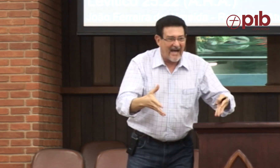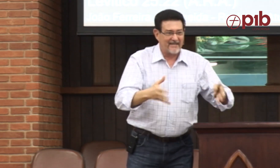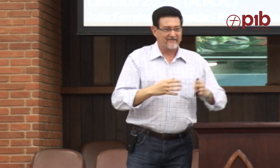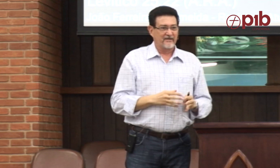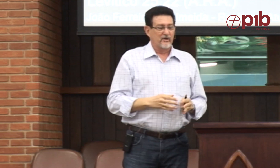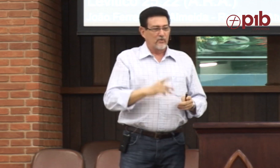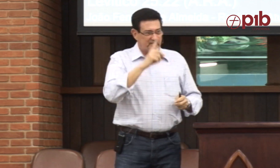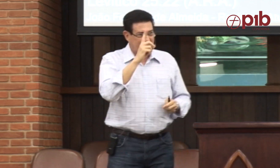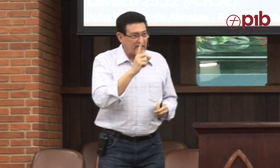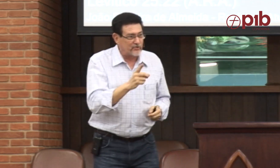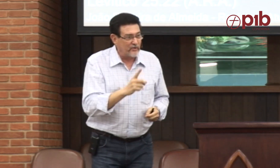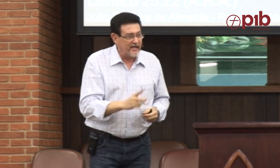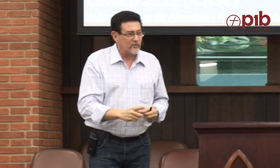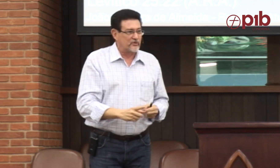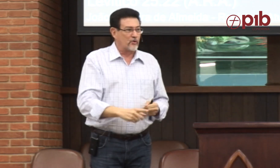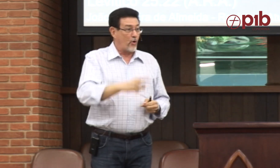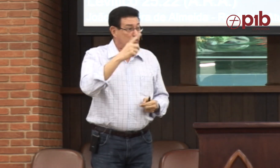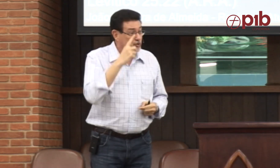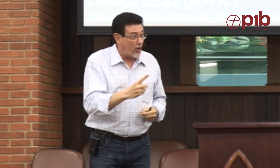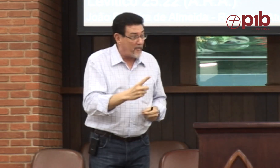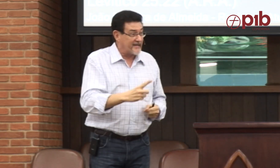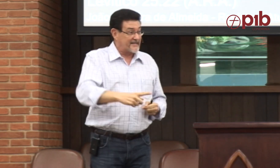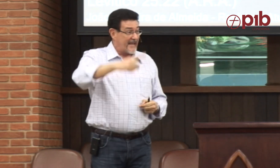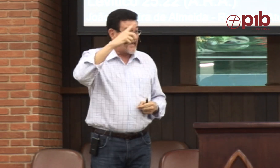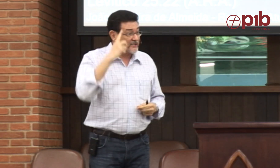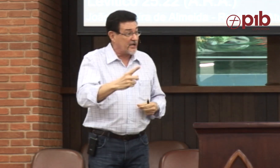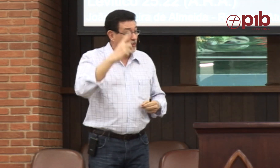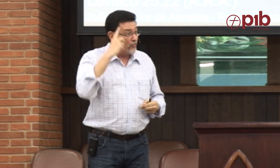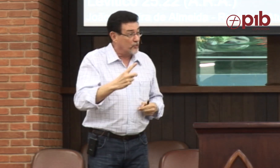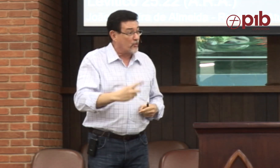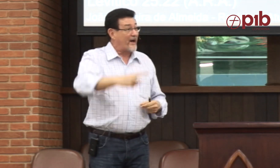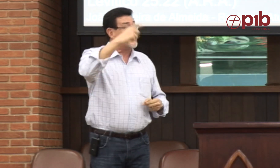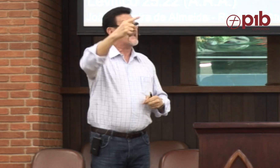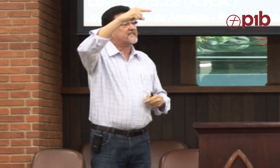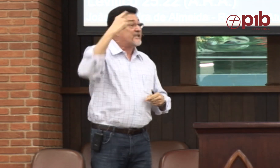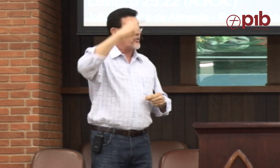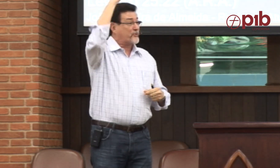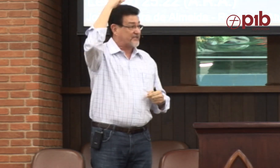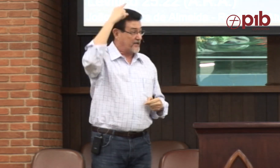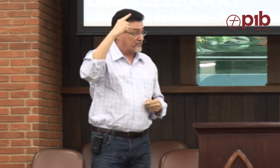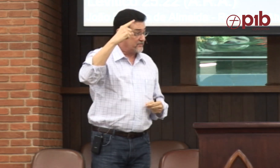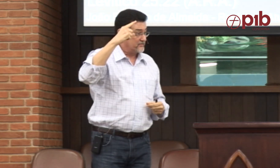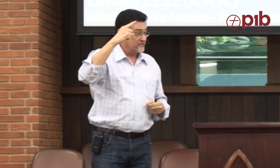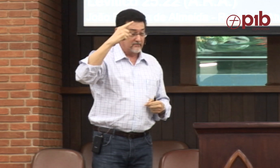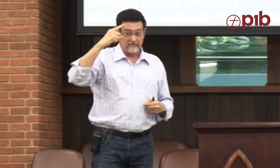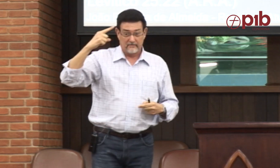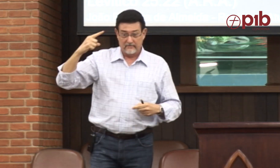energia os Estados Unidos consomem da energia do mundo 45%